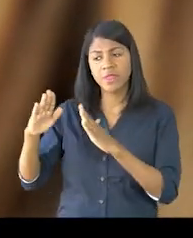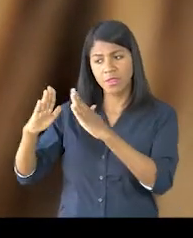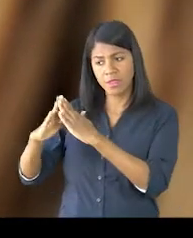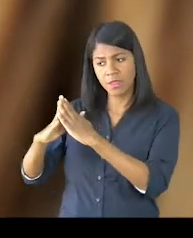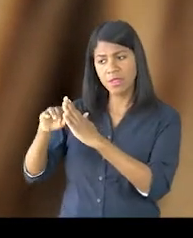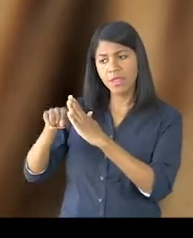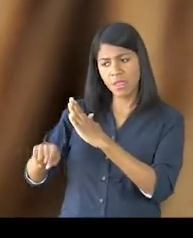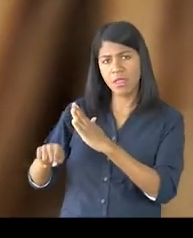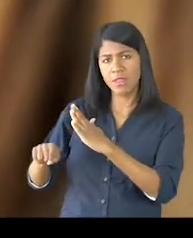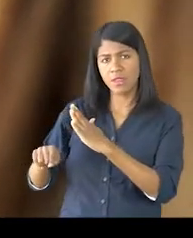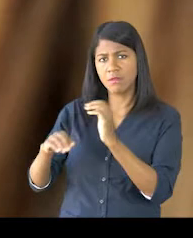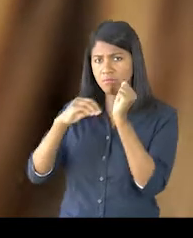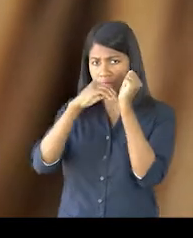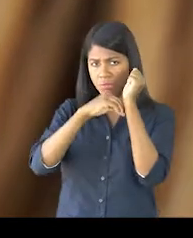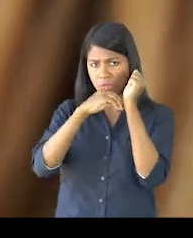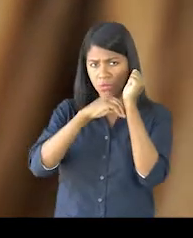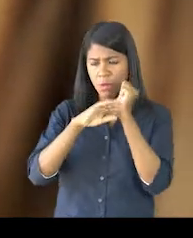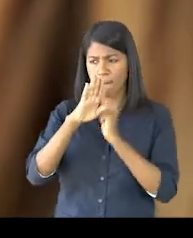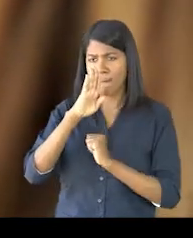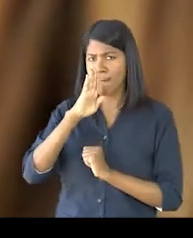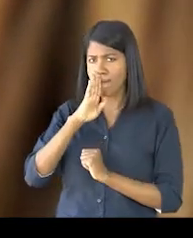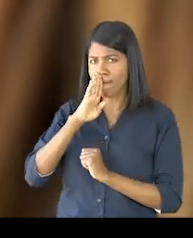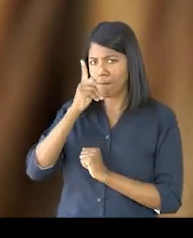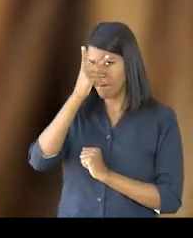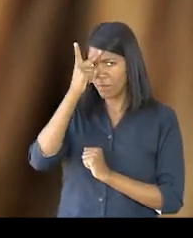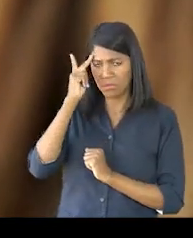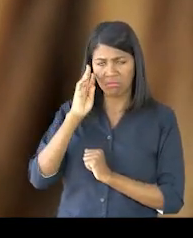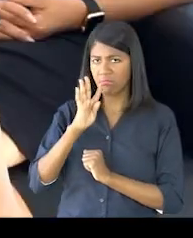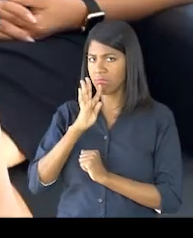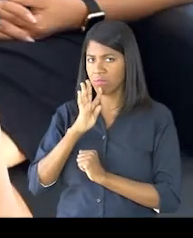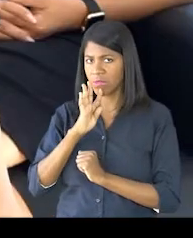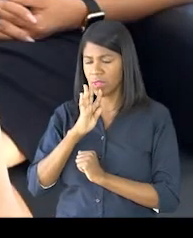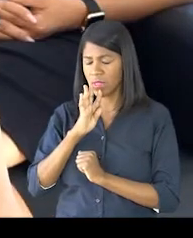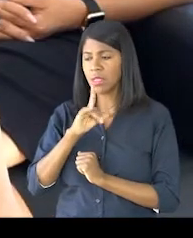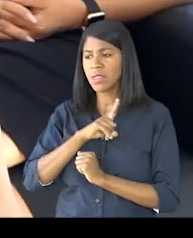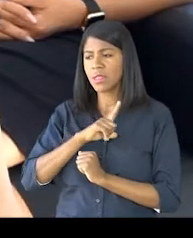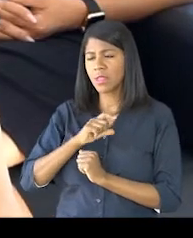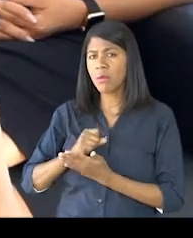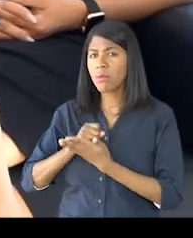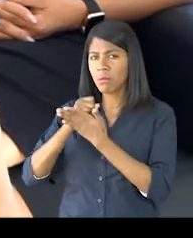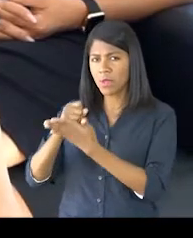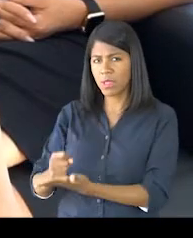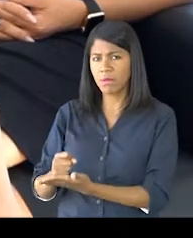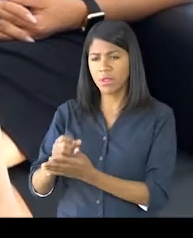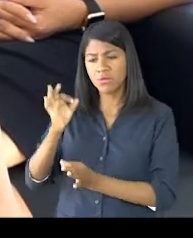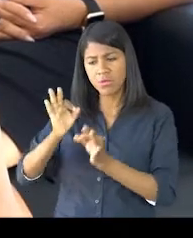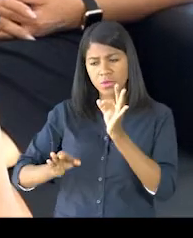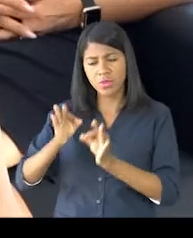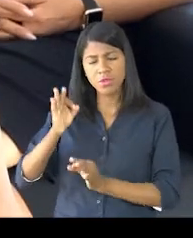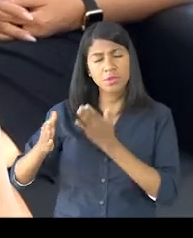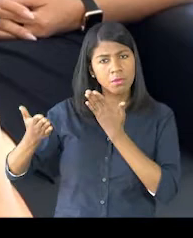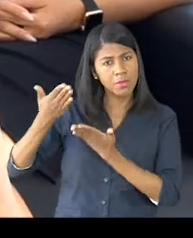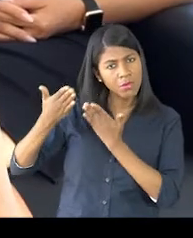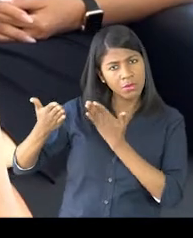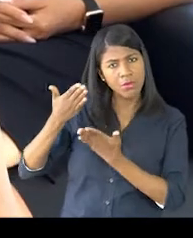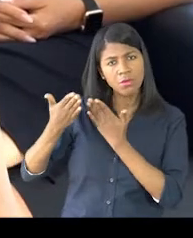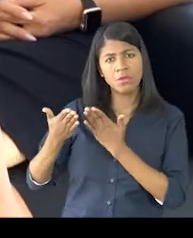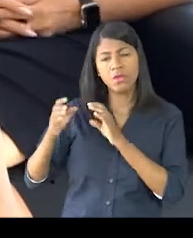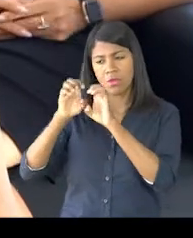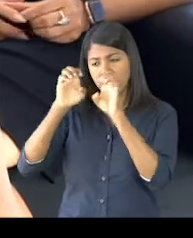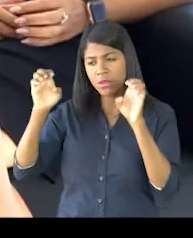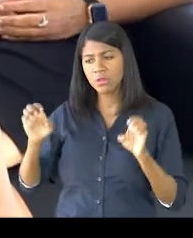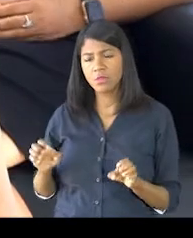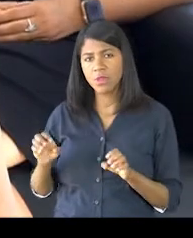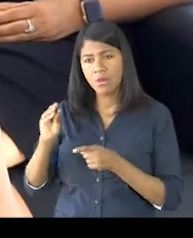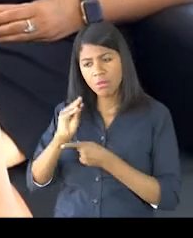Tudo isso não é à toa, mas o que a gente pode ter para o futuro? Será que o futuro, pelo menos para a sociedade goianiense, pode